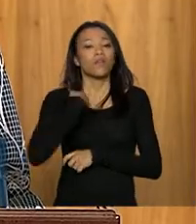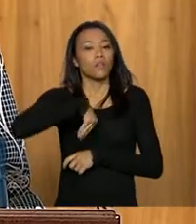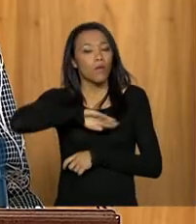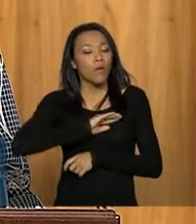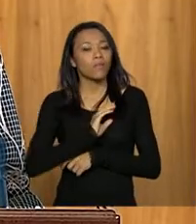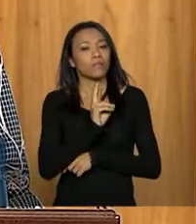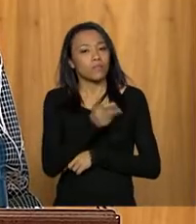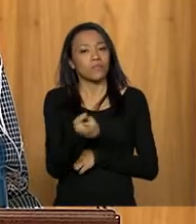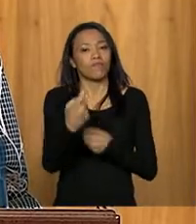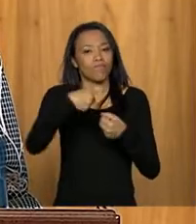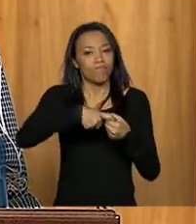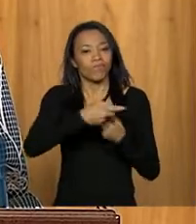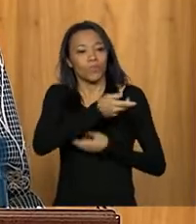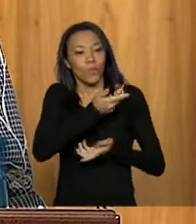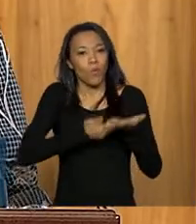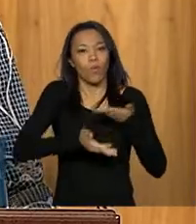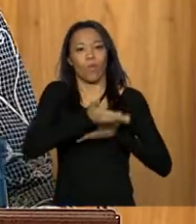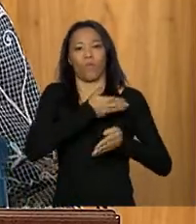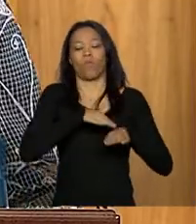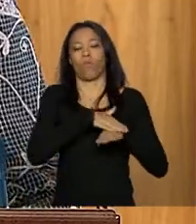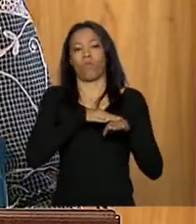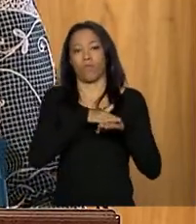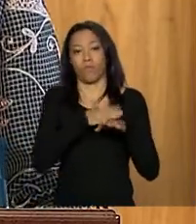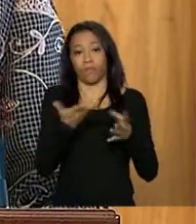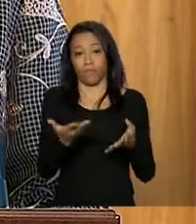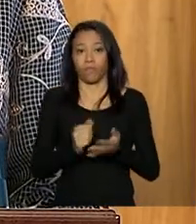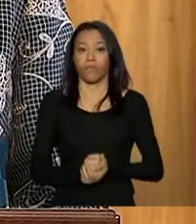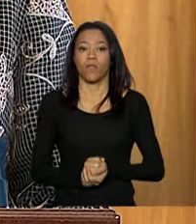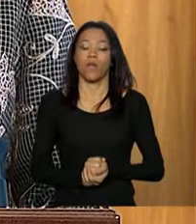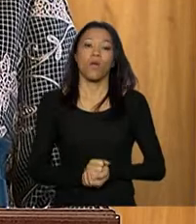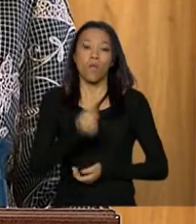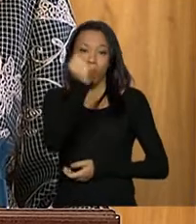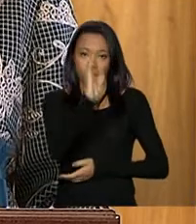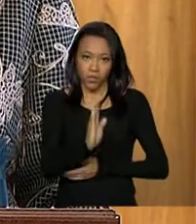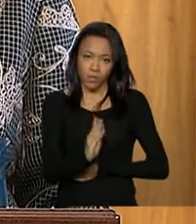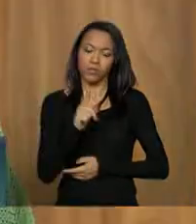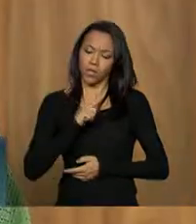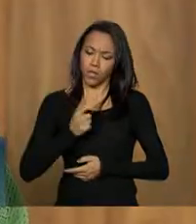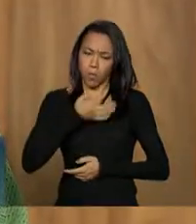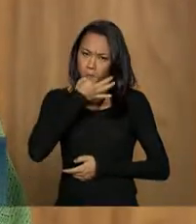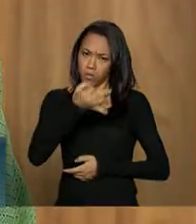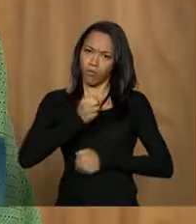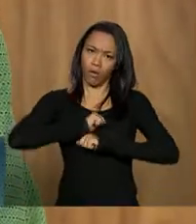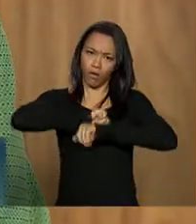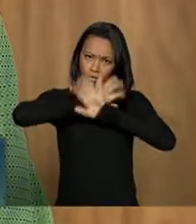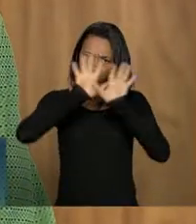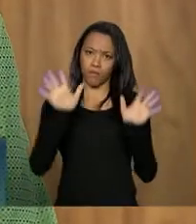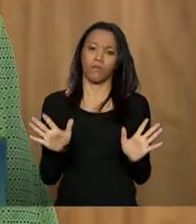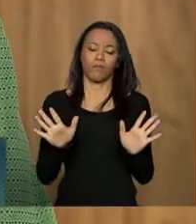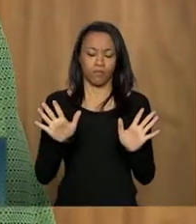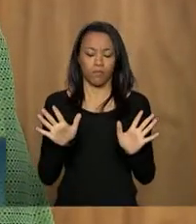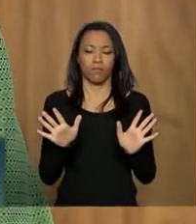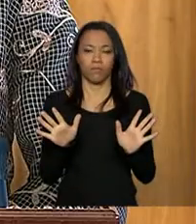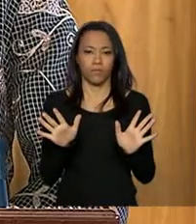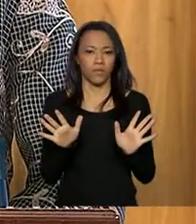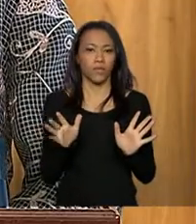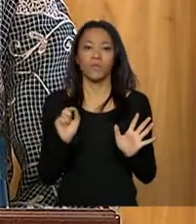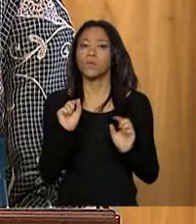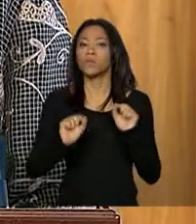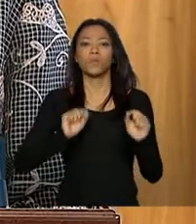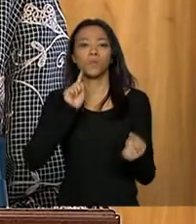retomadas o quanto antes. O Brasil tem uma posição clara quanto à